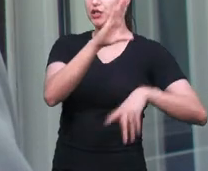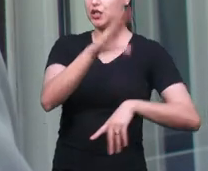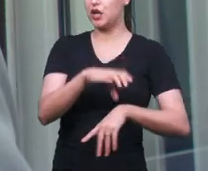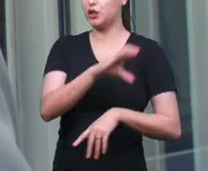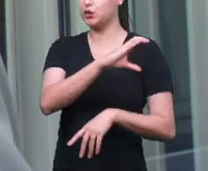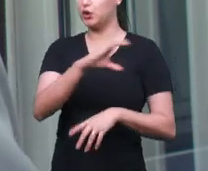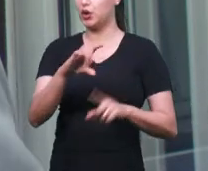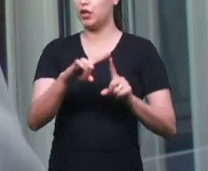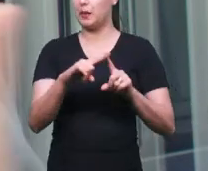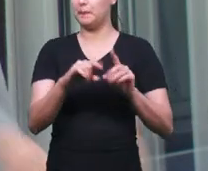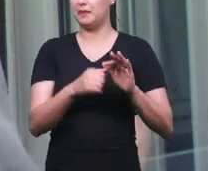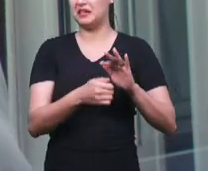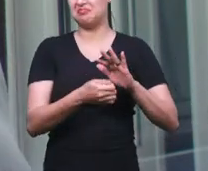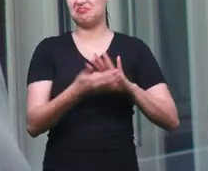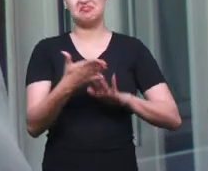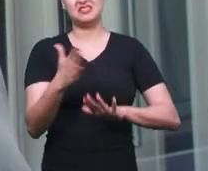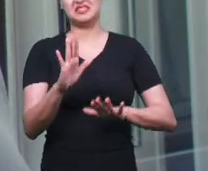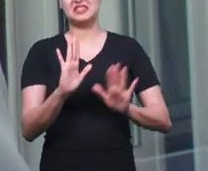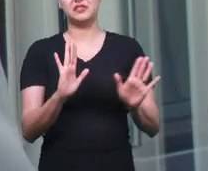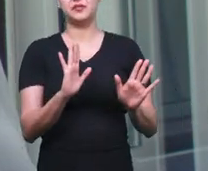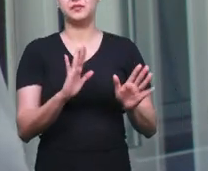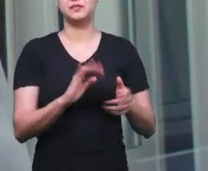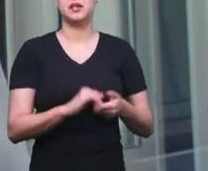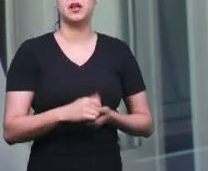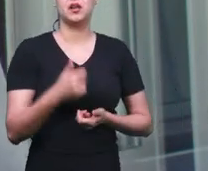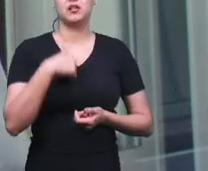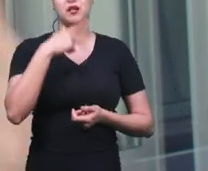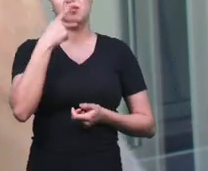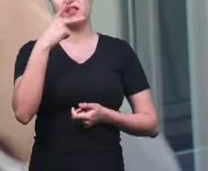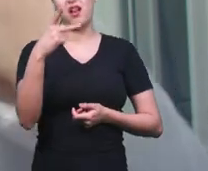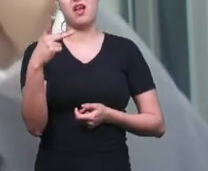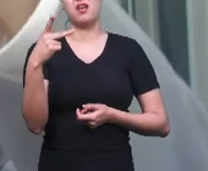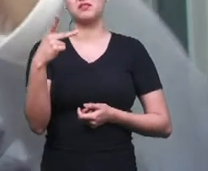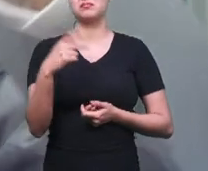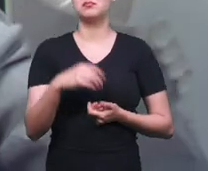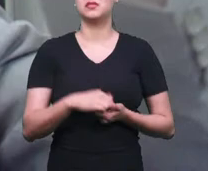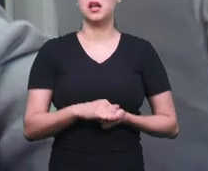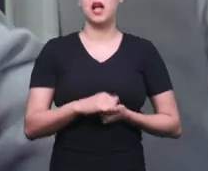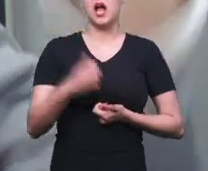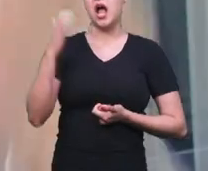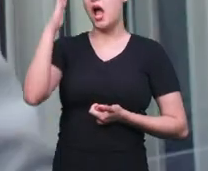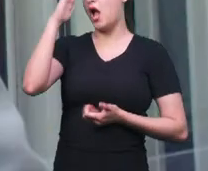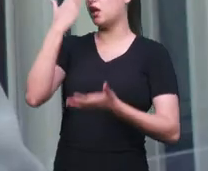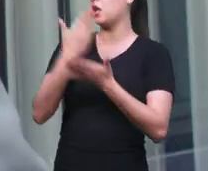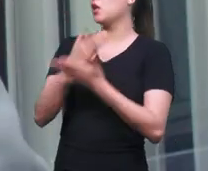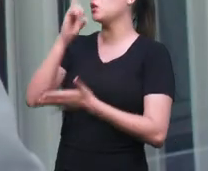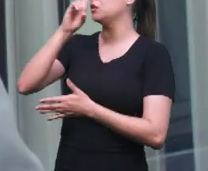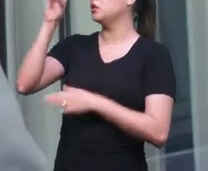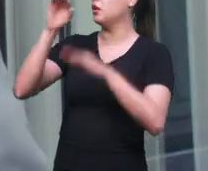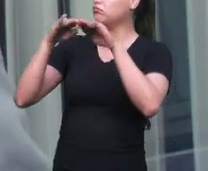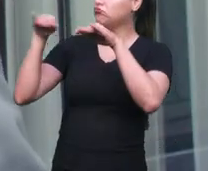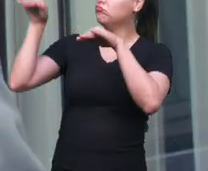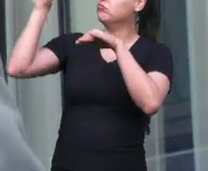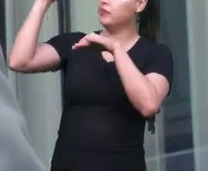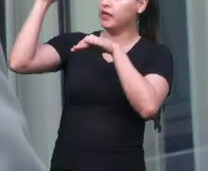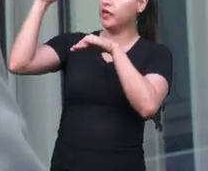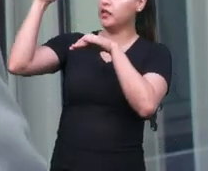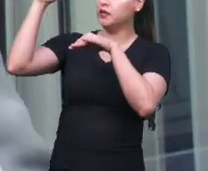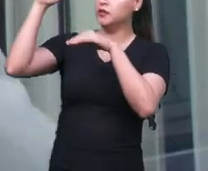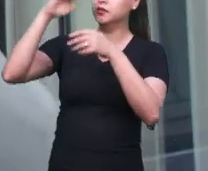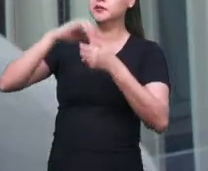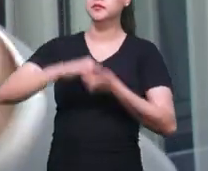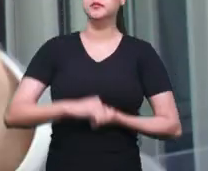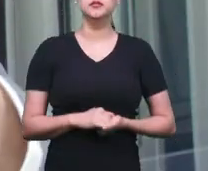e disse comigo mesmo que acreditava em Deus como um ser superior, mas